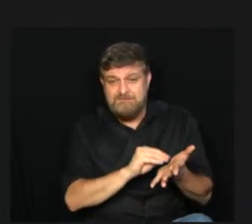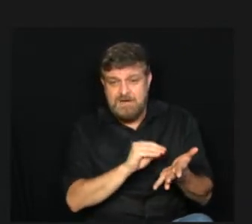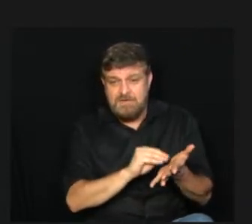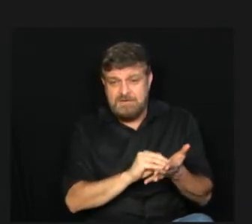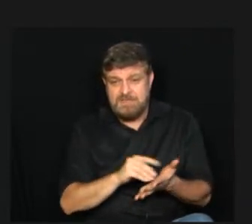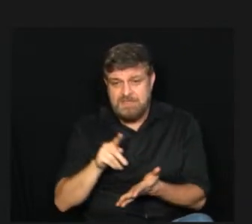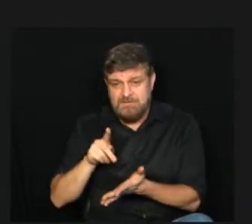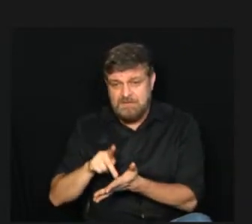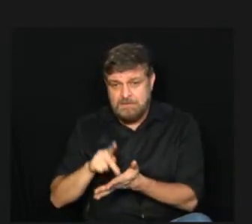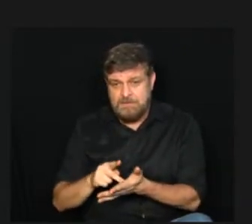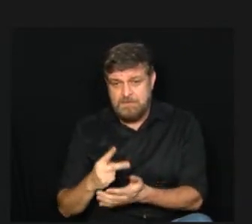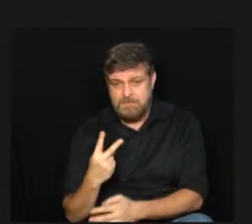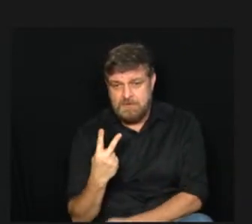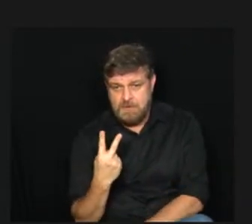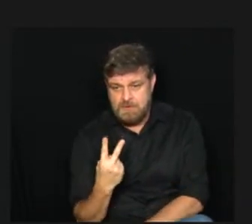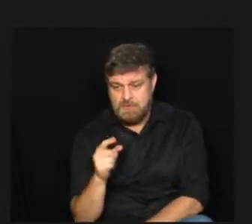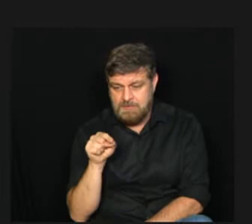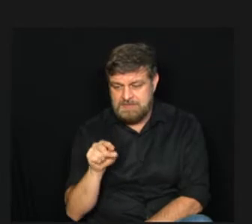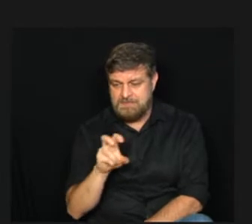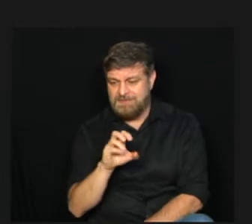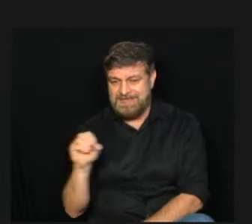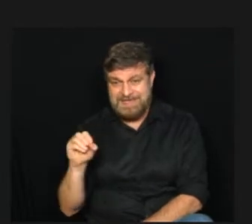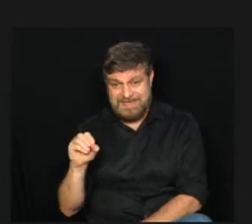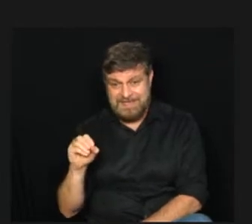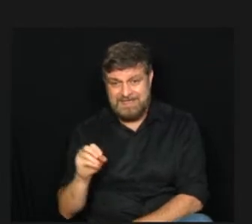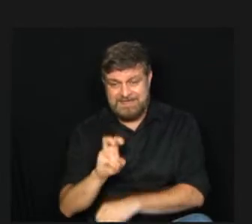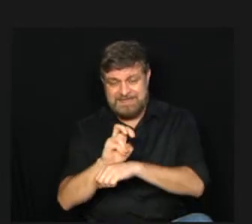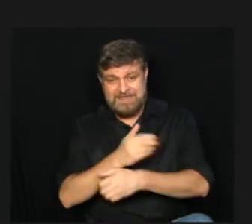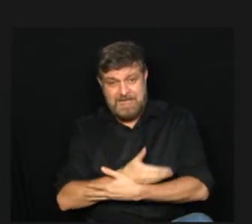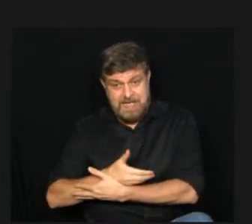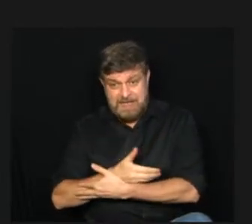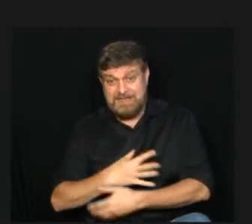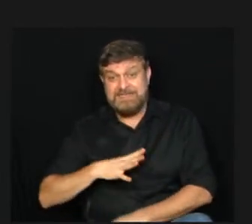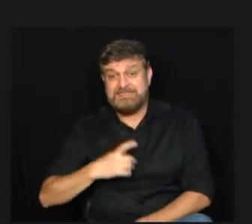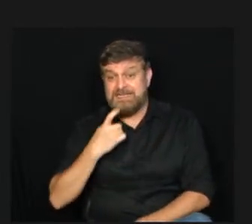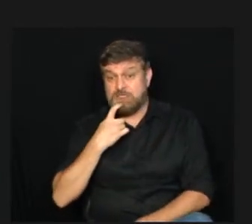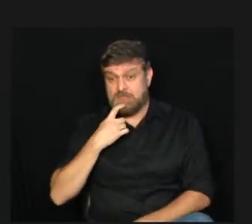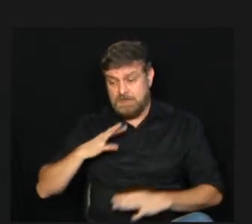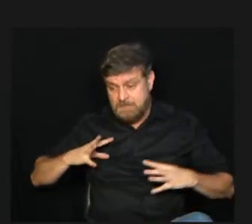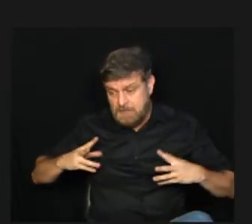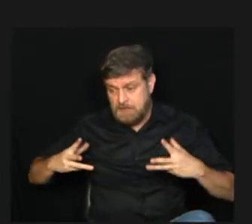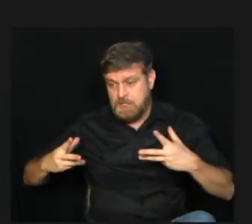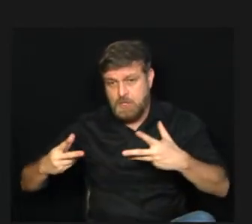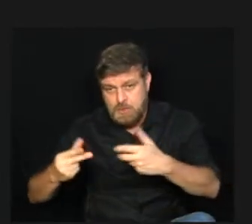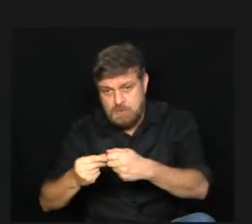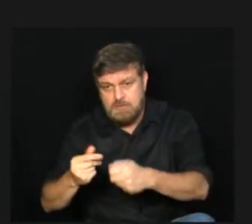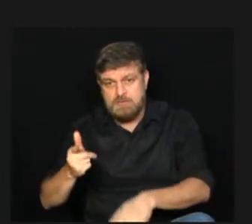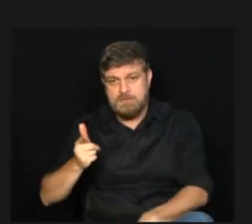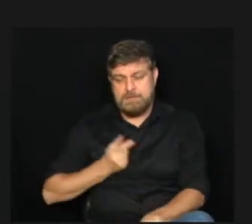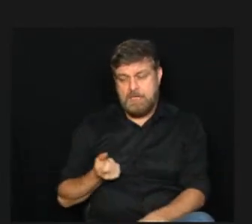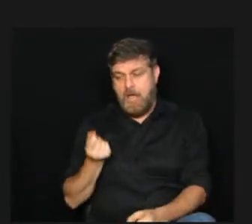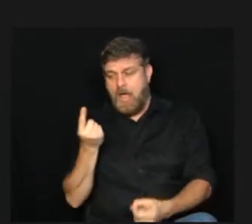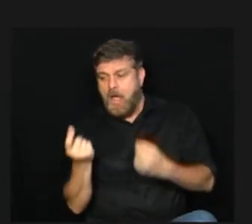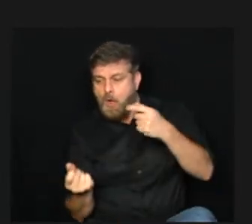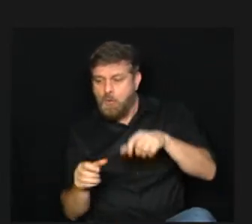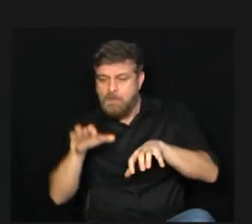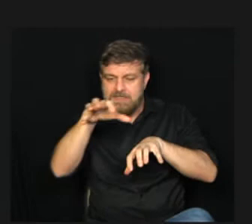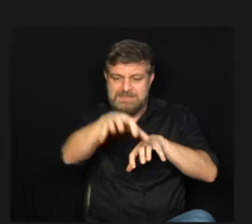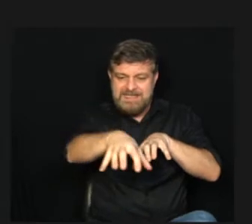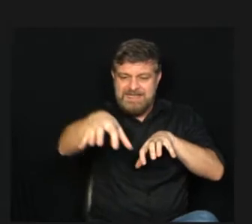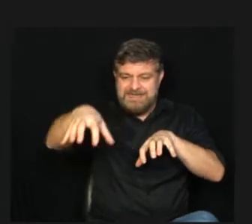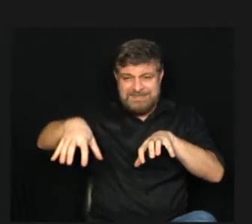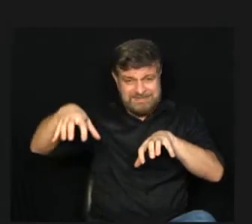são 2.500 vagas faltantes na cidade como um todo, né? Tendo aí algumas regiões que se